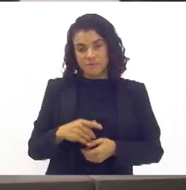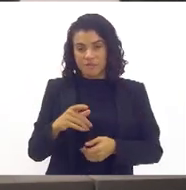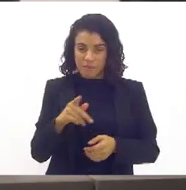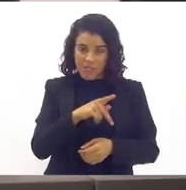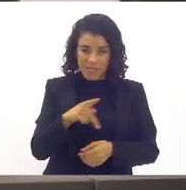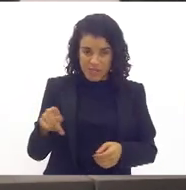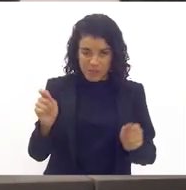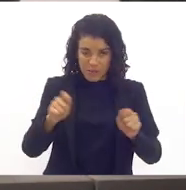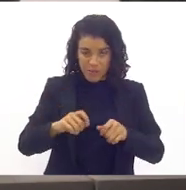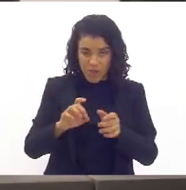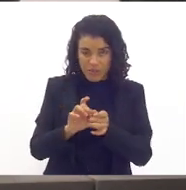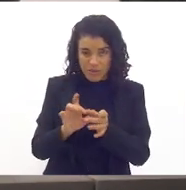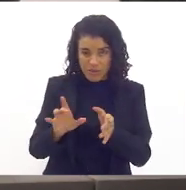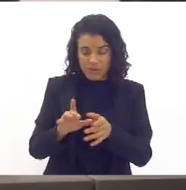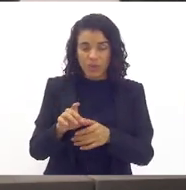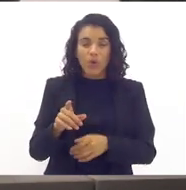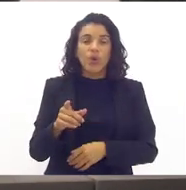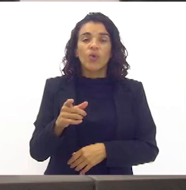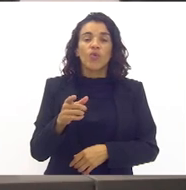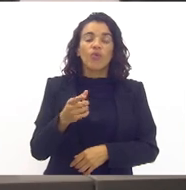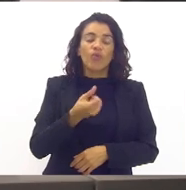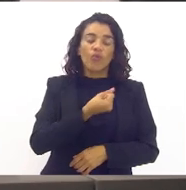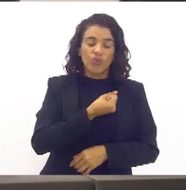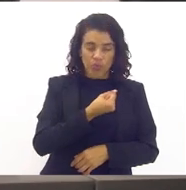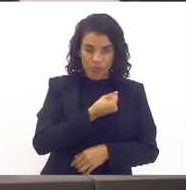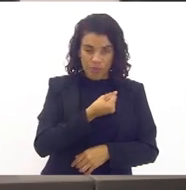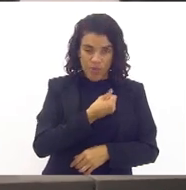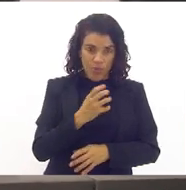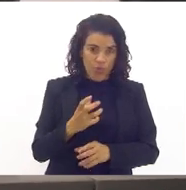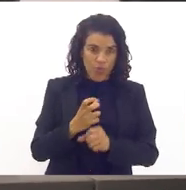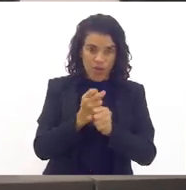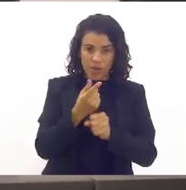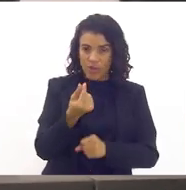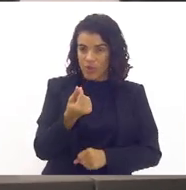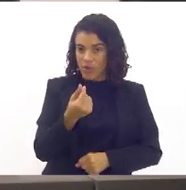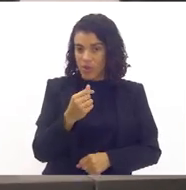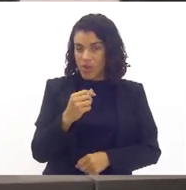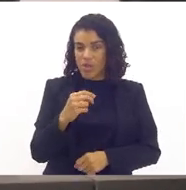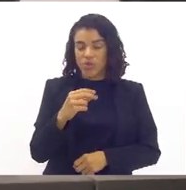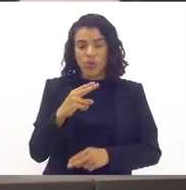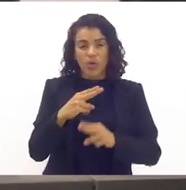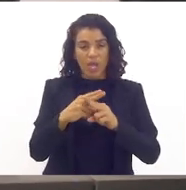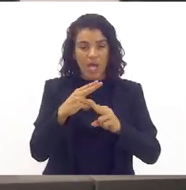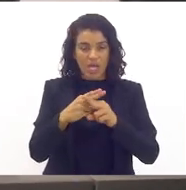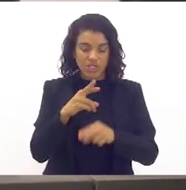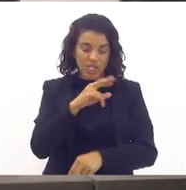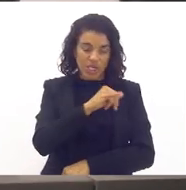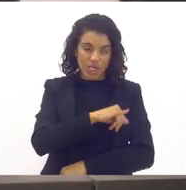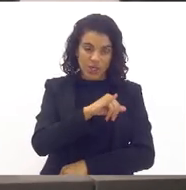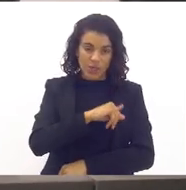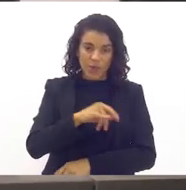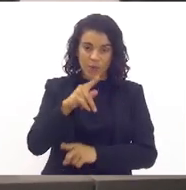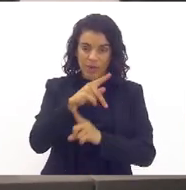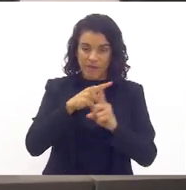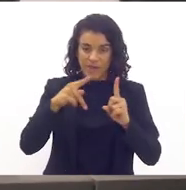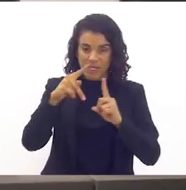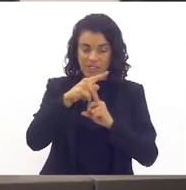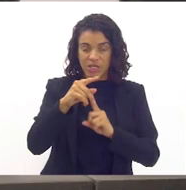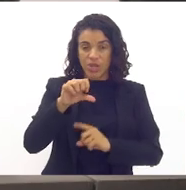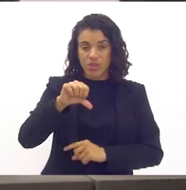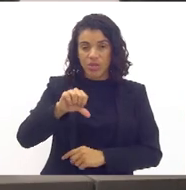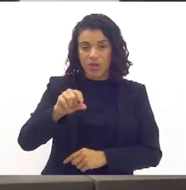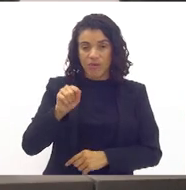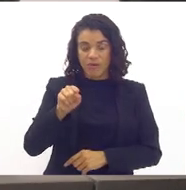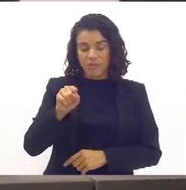conseguimos aqui o número do Caixa do Rio Previdência também, já para complementar. 9,7 bilhões,